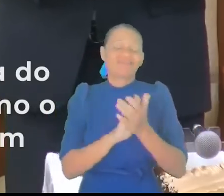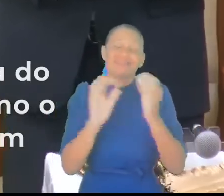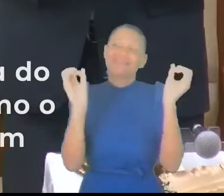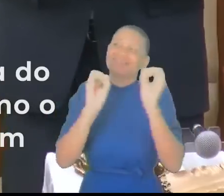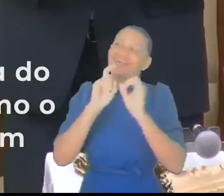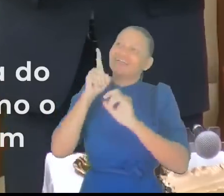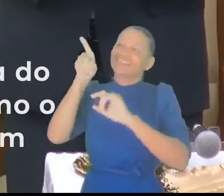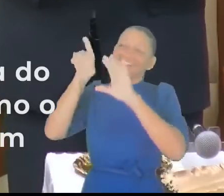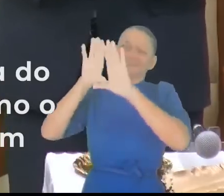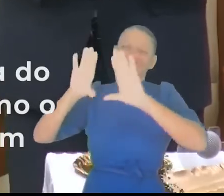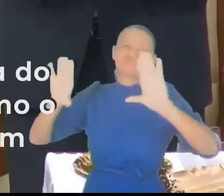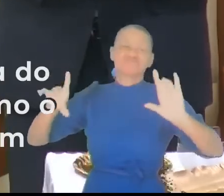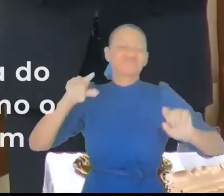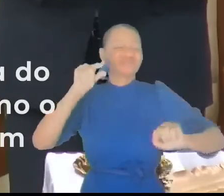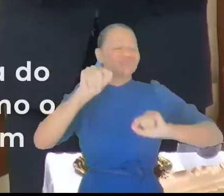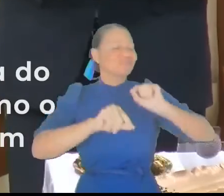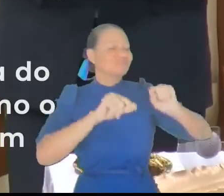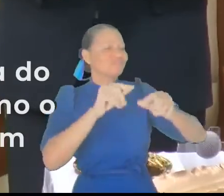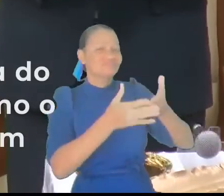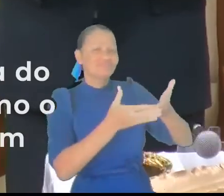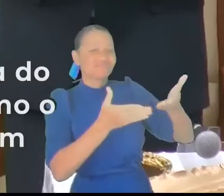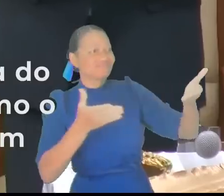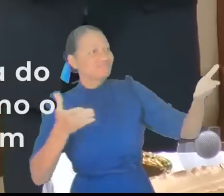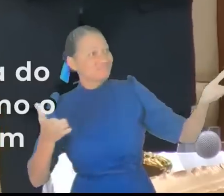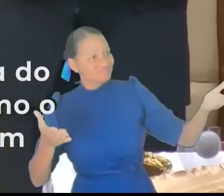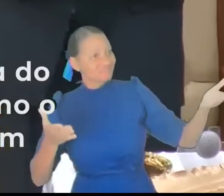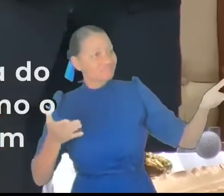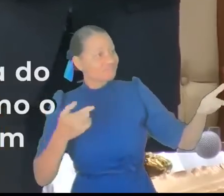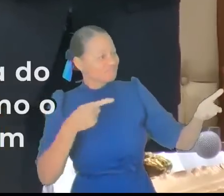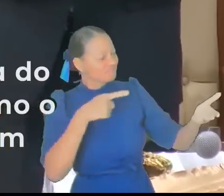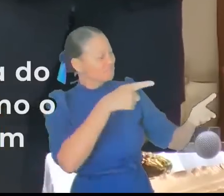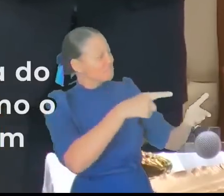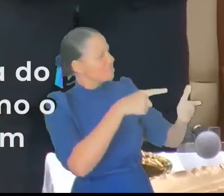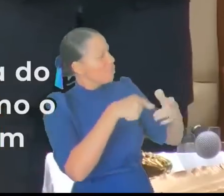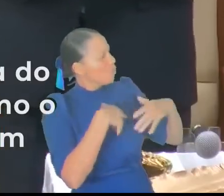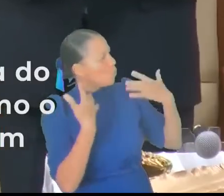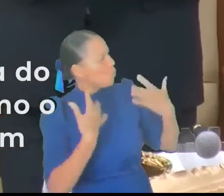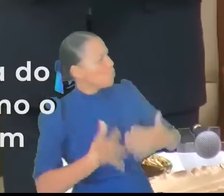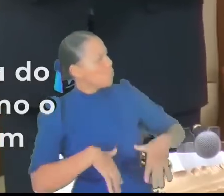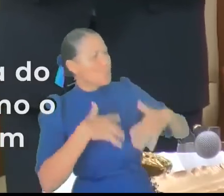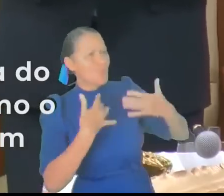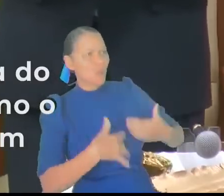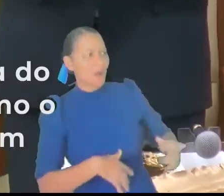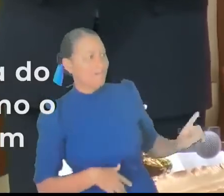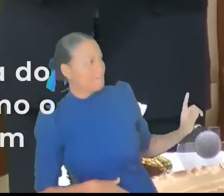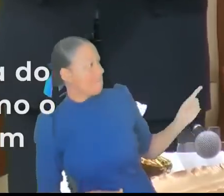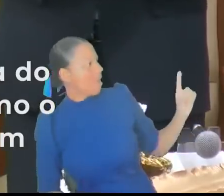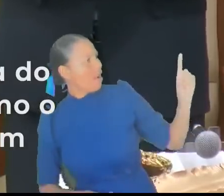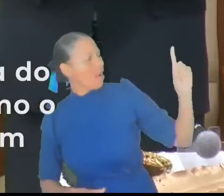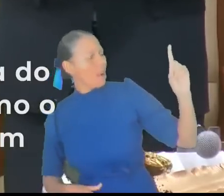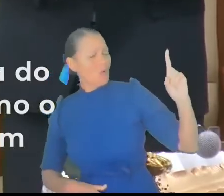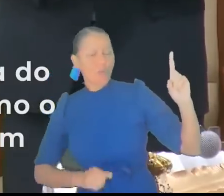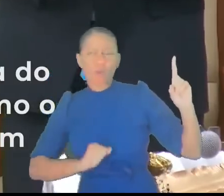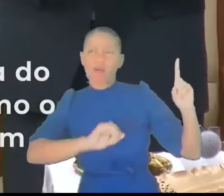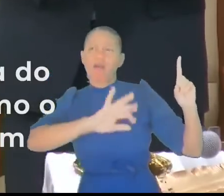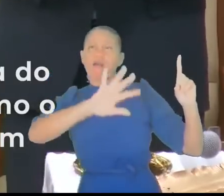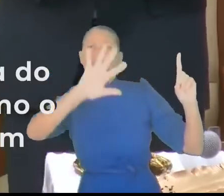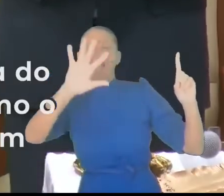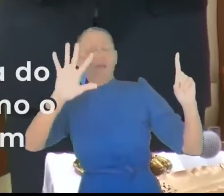Quem é esta que aparece como a alva do dia, formosa como a